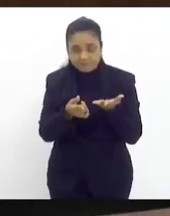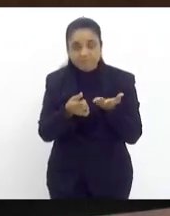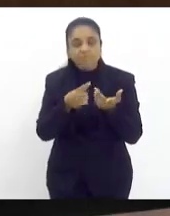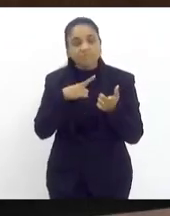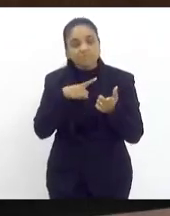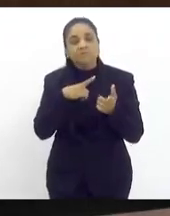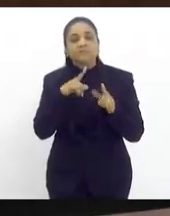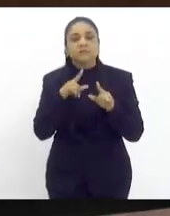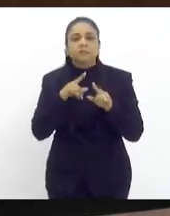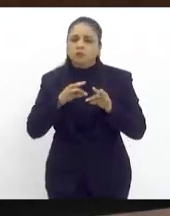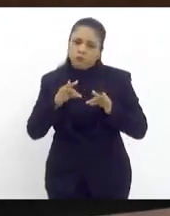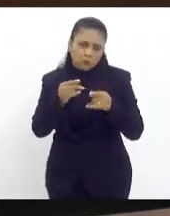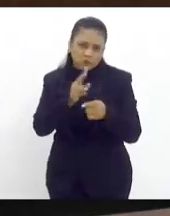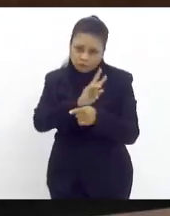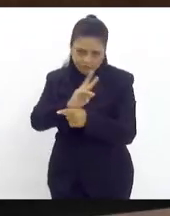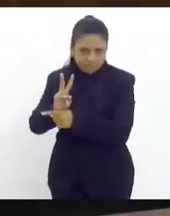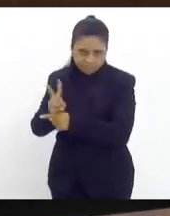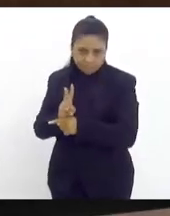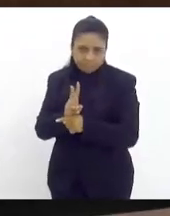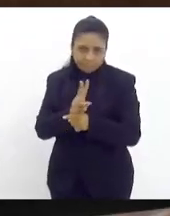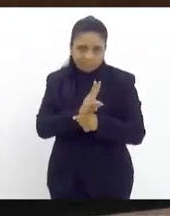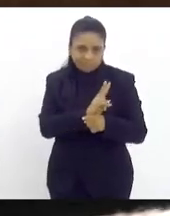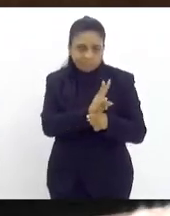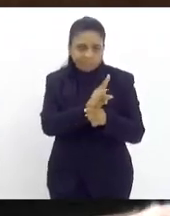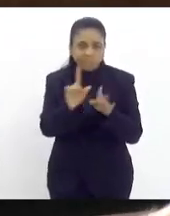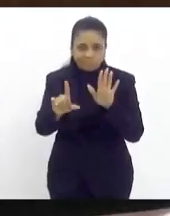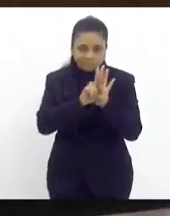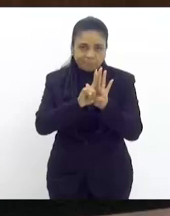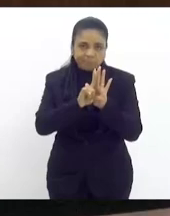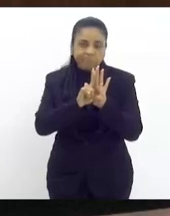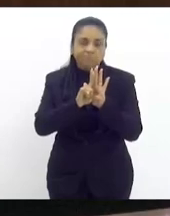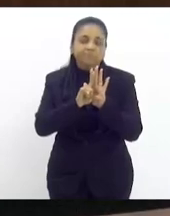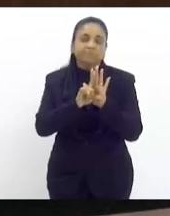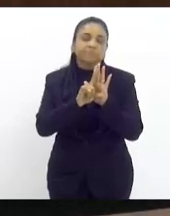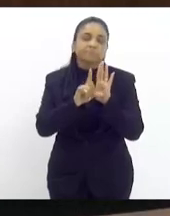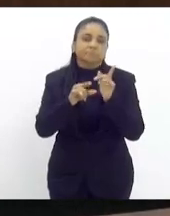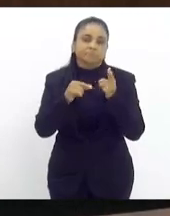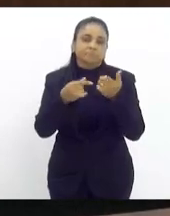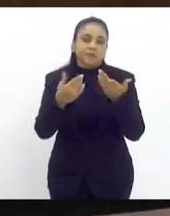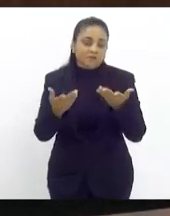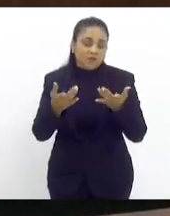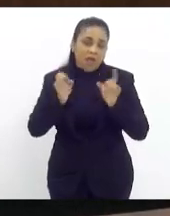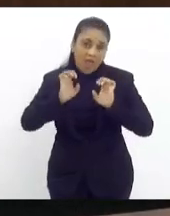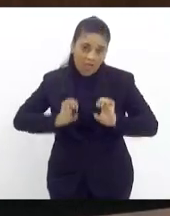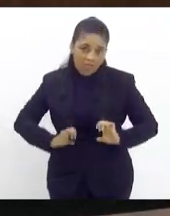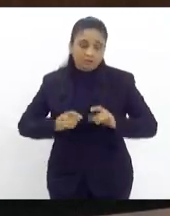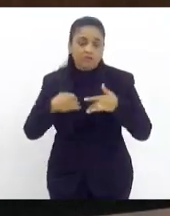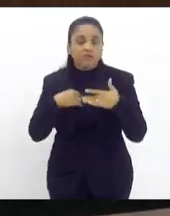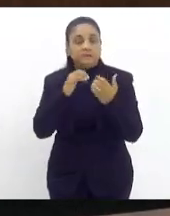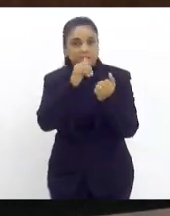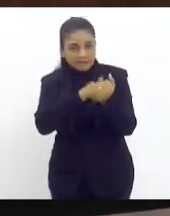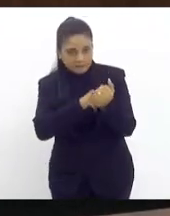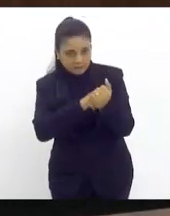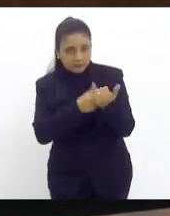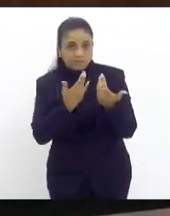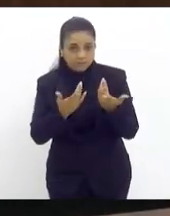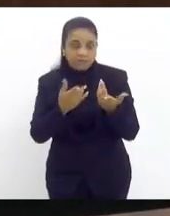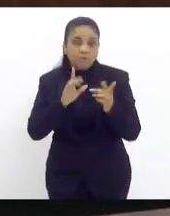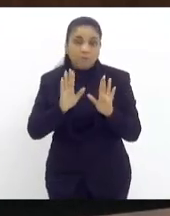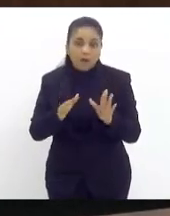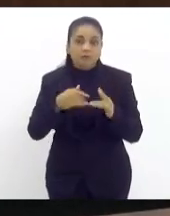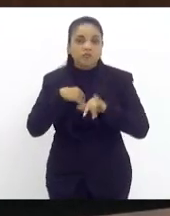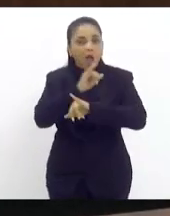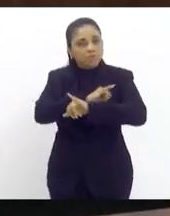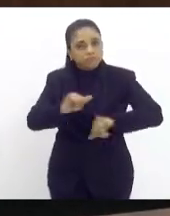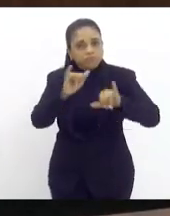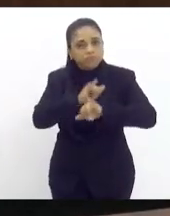foram ali protegidas por uma questão de legislação enfim de segredo mas agora que já está